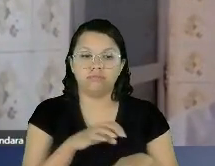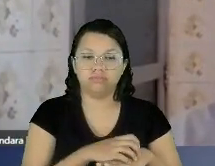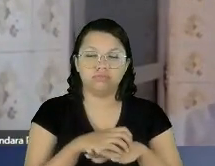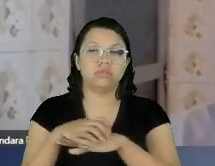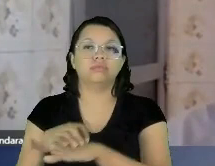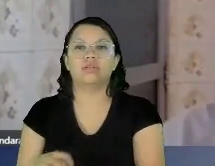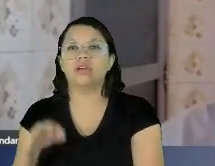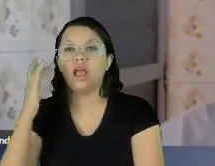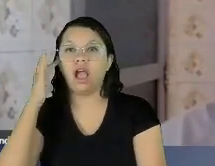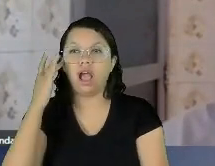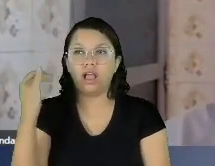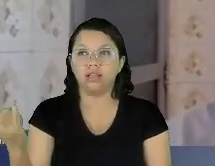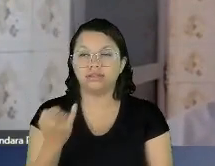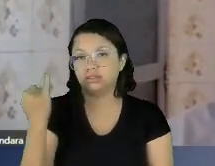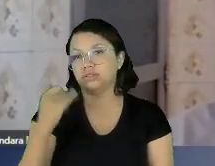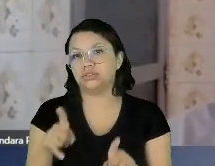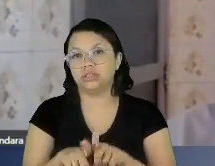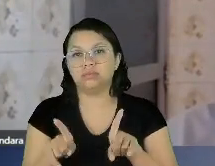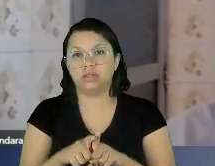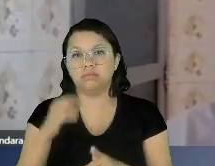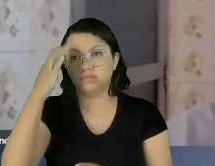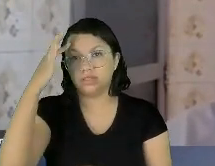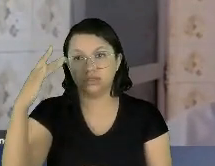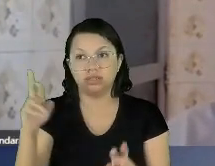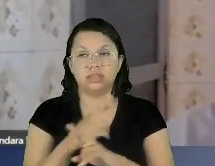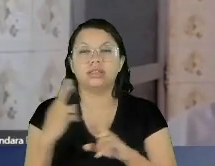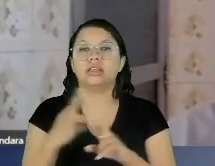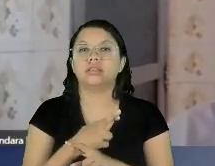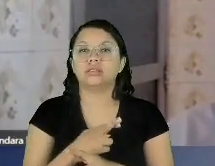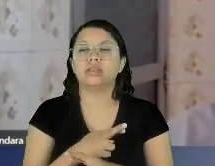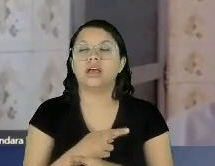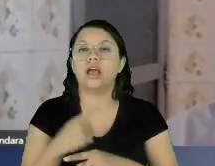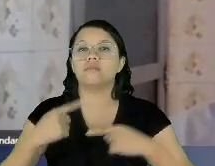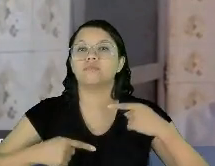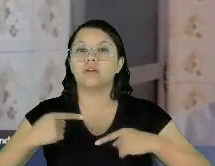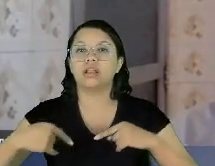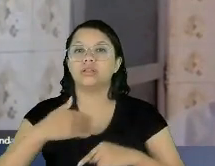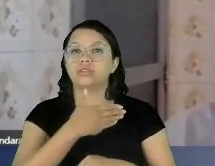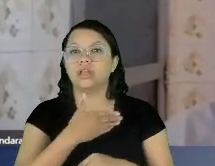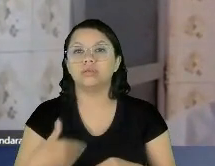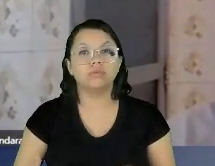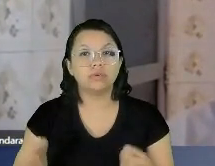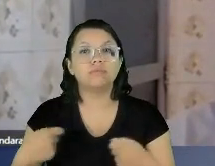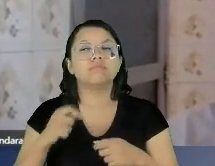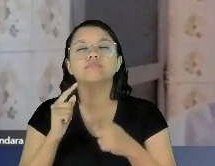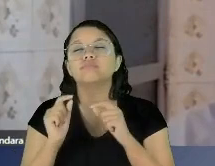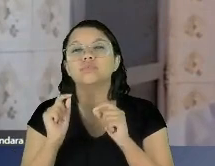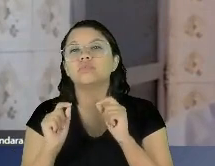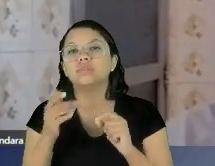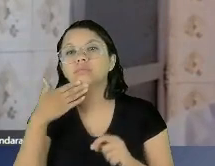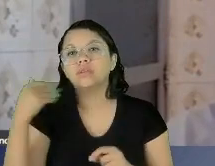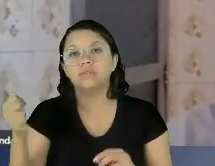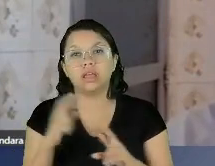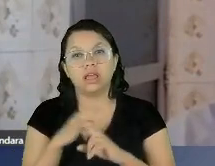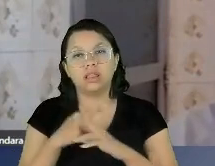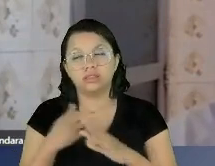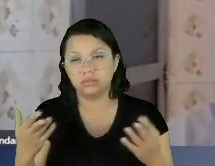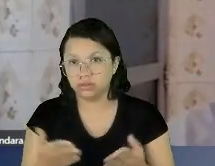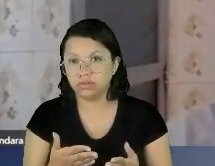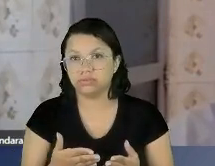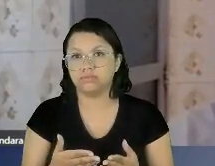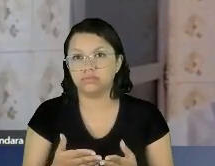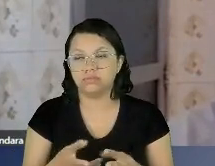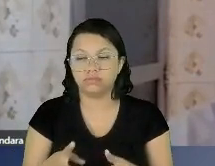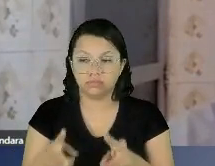transporte. Acho também que é interessante a gente pensar que, em termos de políticas públicas, o que tem de se melhorar